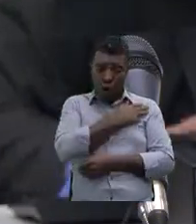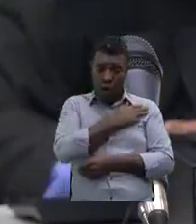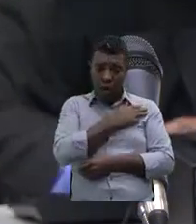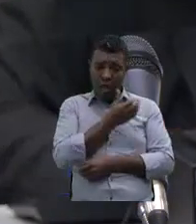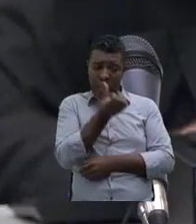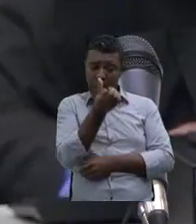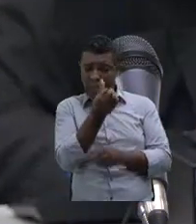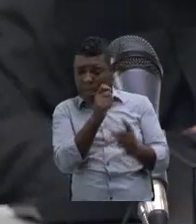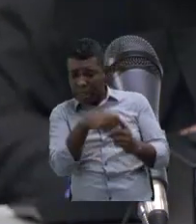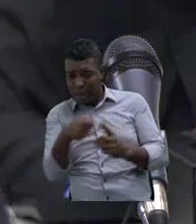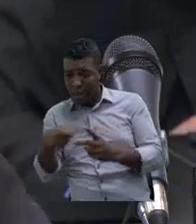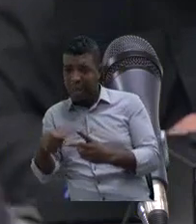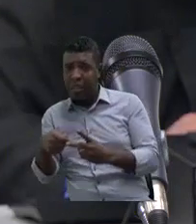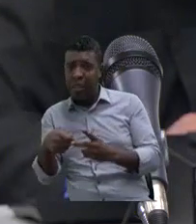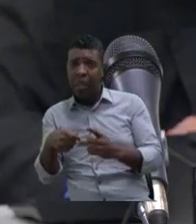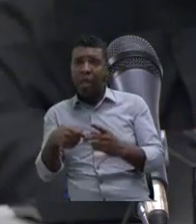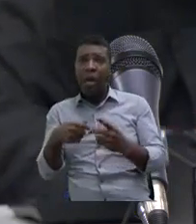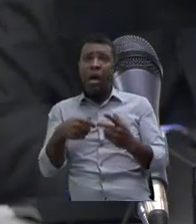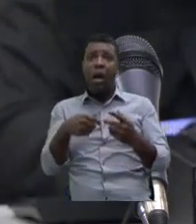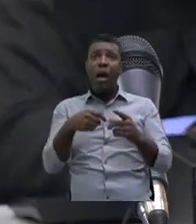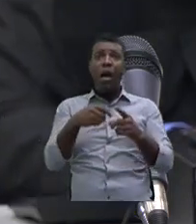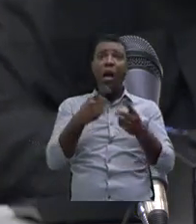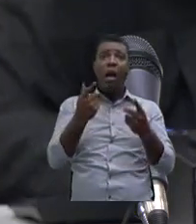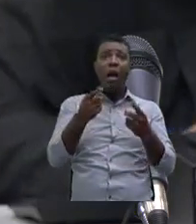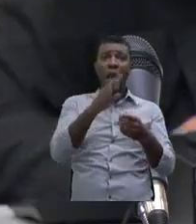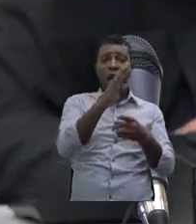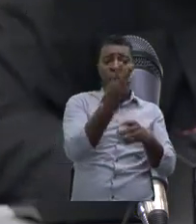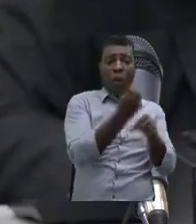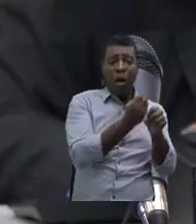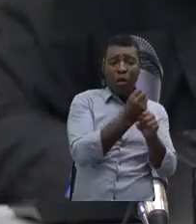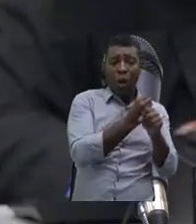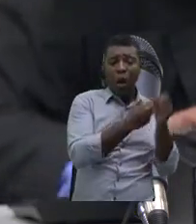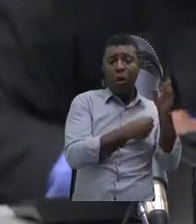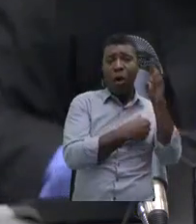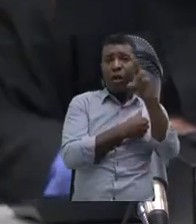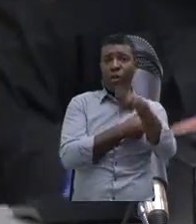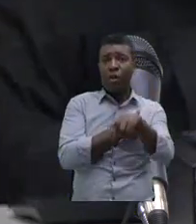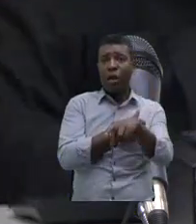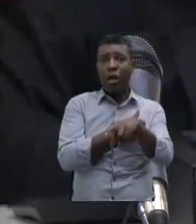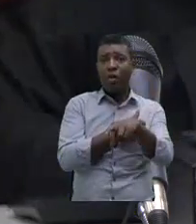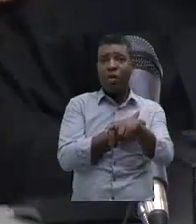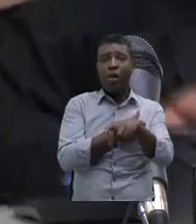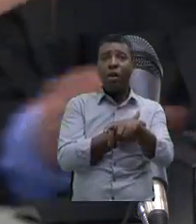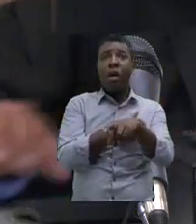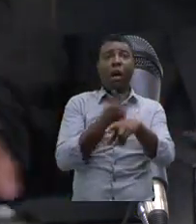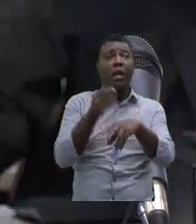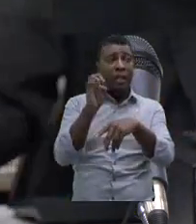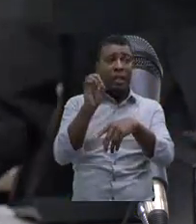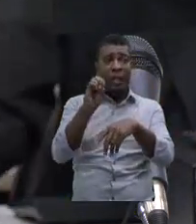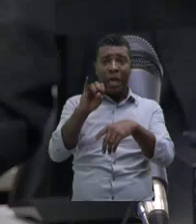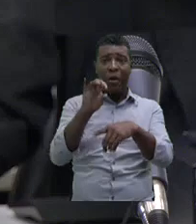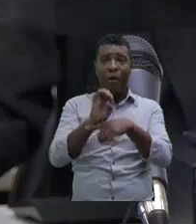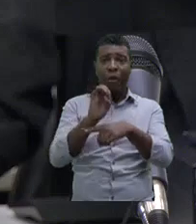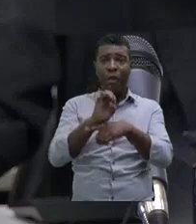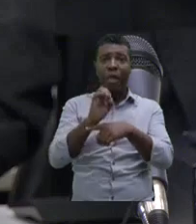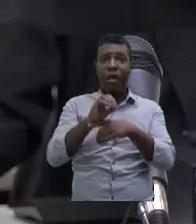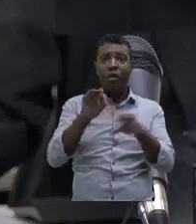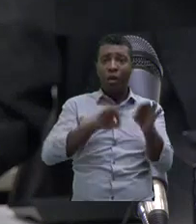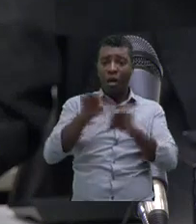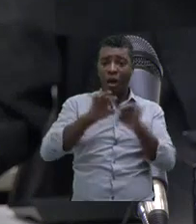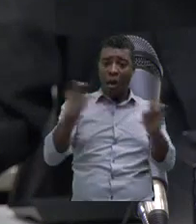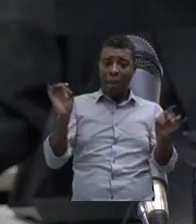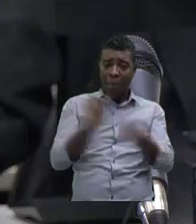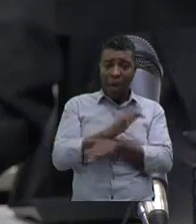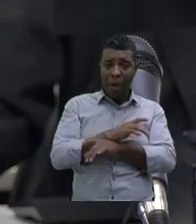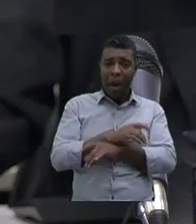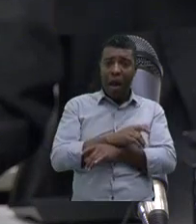de resultados. Logicamente que. E também para receber recurso federal, se o Estado não estiver preparado, não recebe também, não.